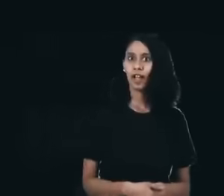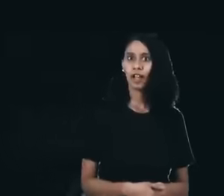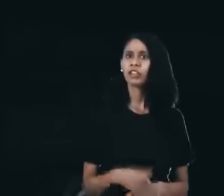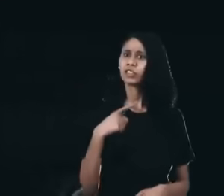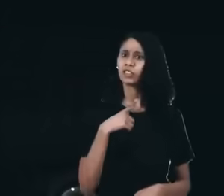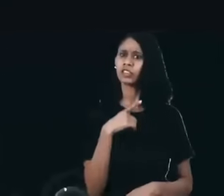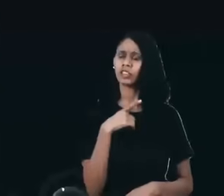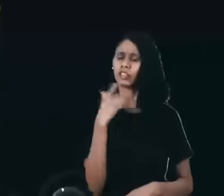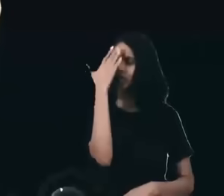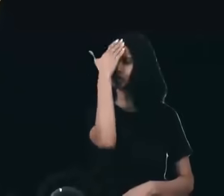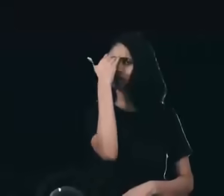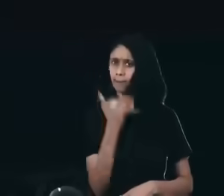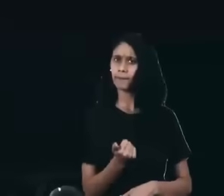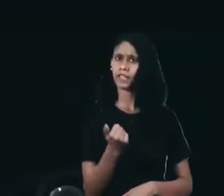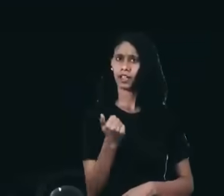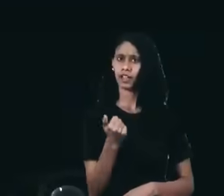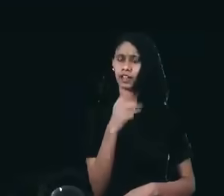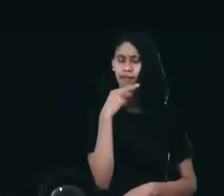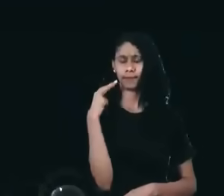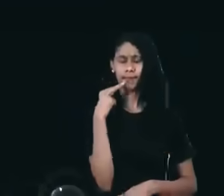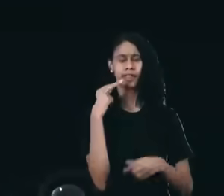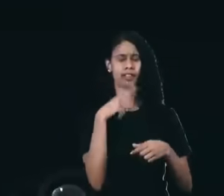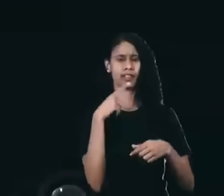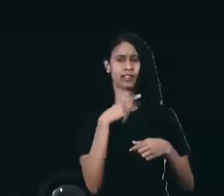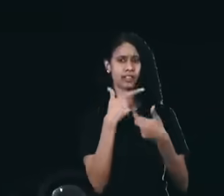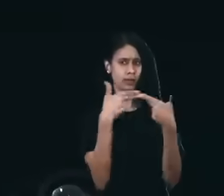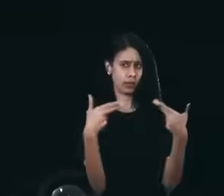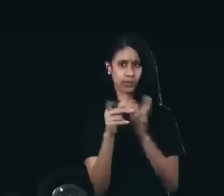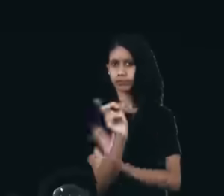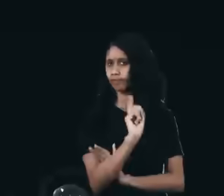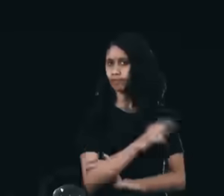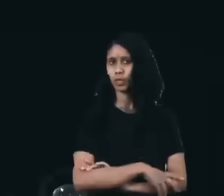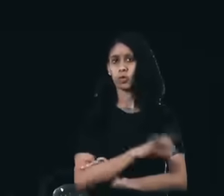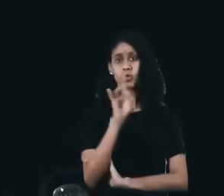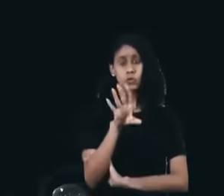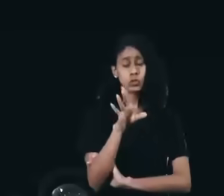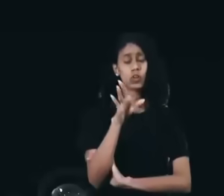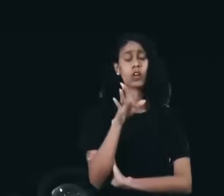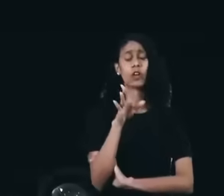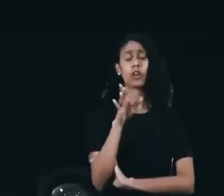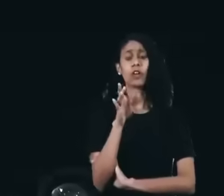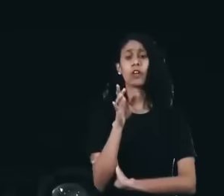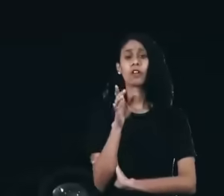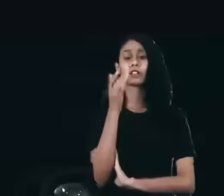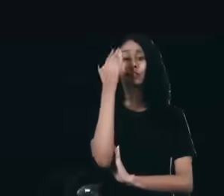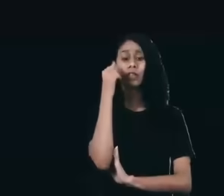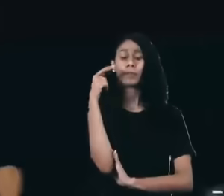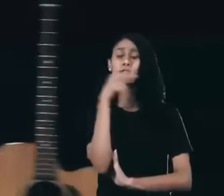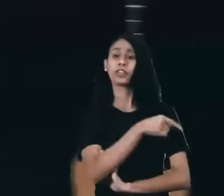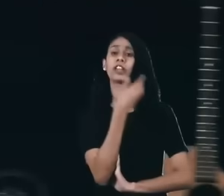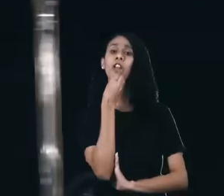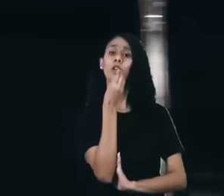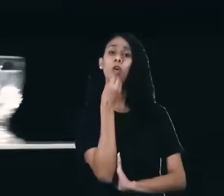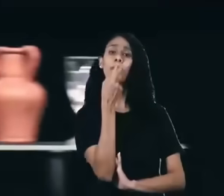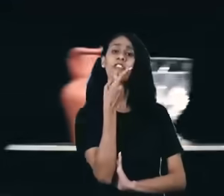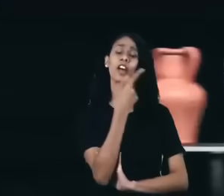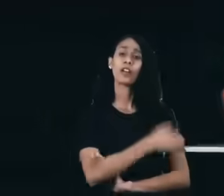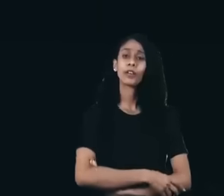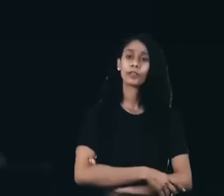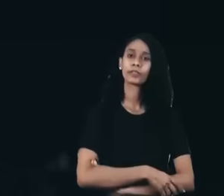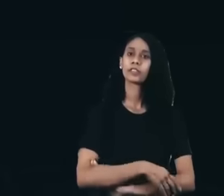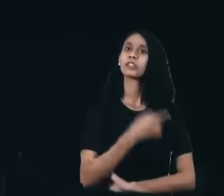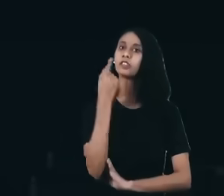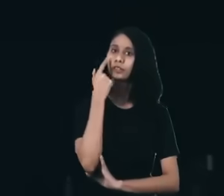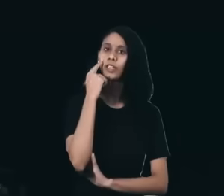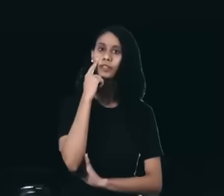garantia, gente? Não. Ela não tinha garantia nenhuma, a não ser a palavra daquele homem. Se coloca